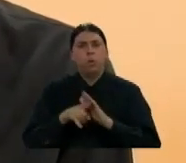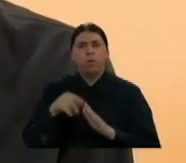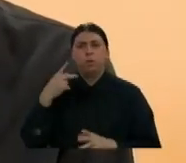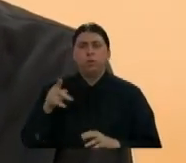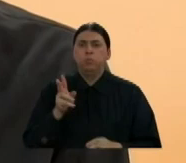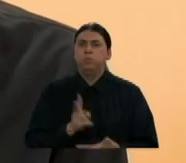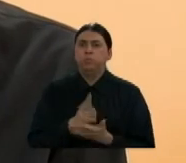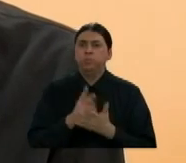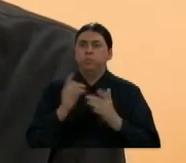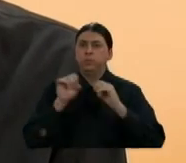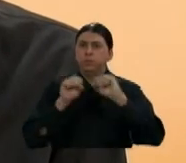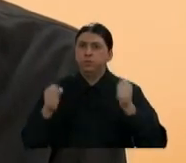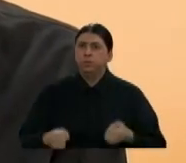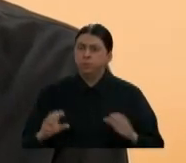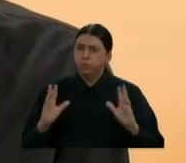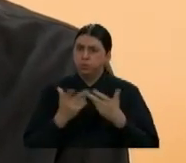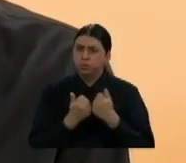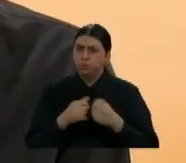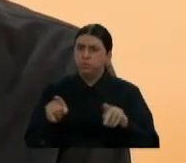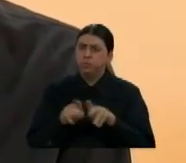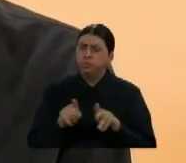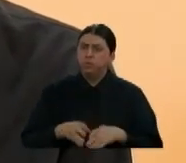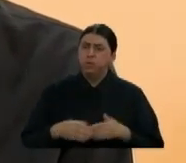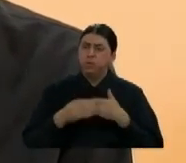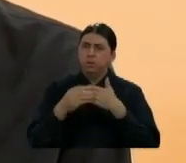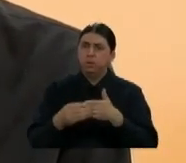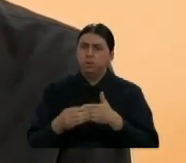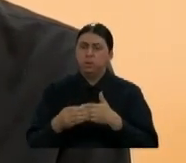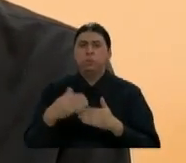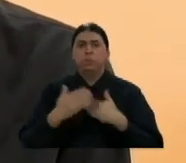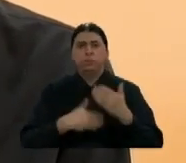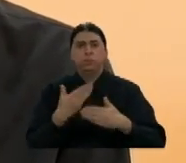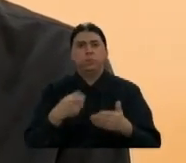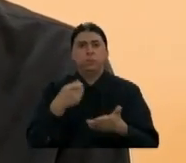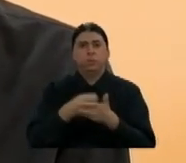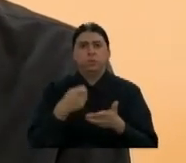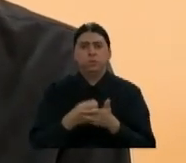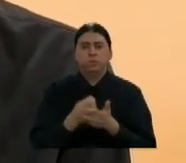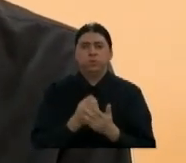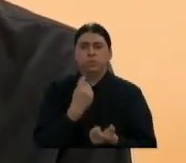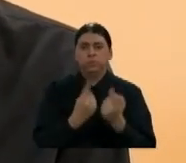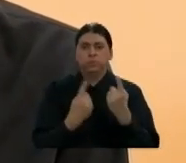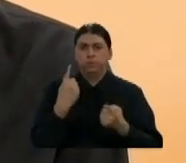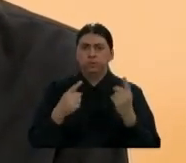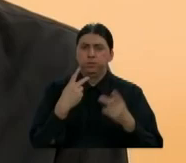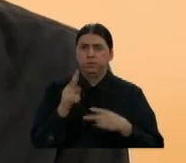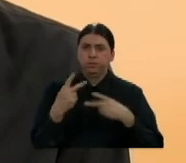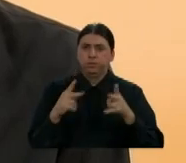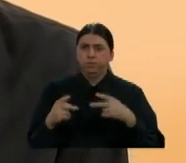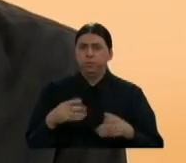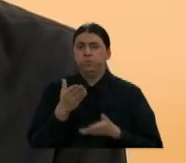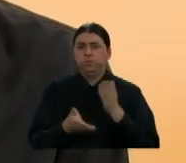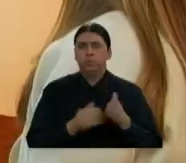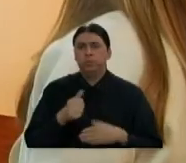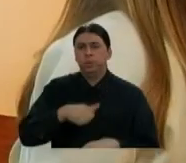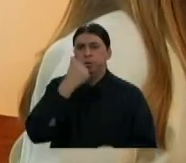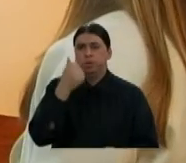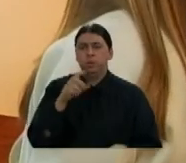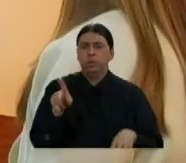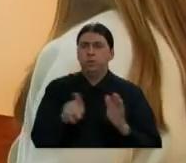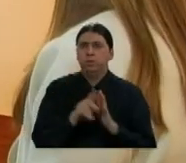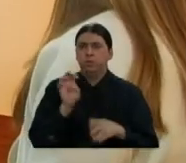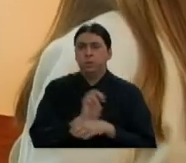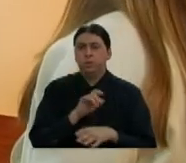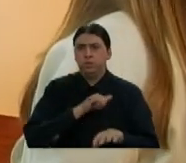funcionamento do sistema todo e levar adiante essa luta para que essas pessoas tenham um melhor atendimento por parte do estado consiga